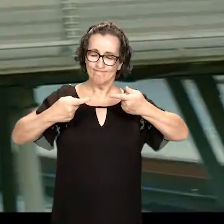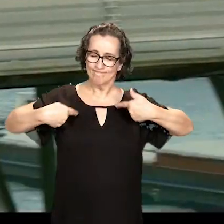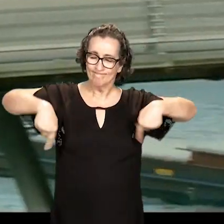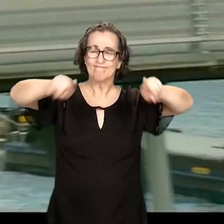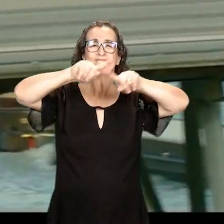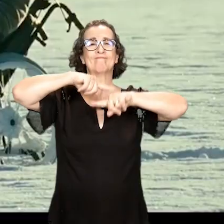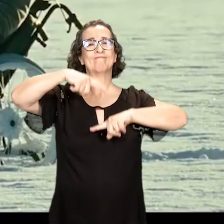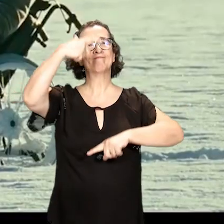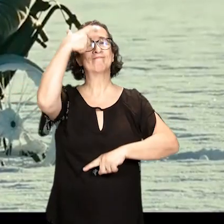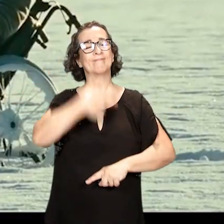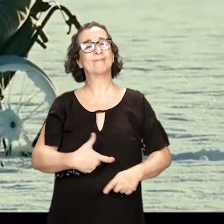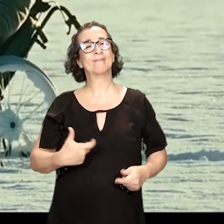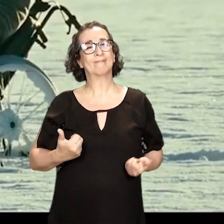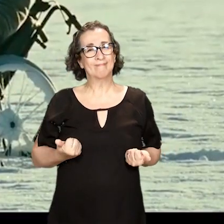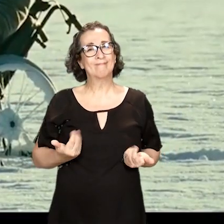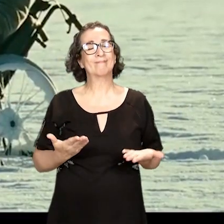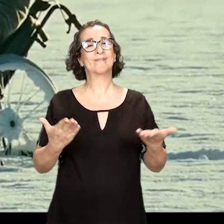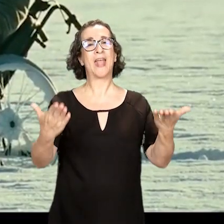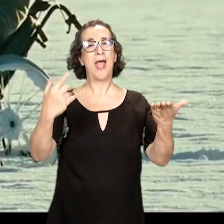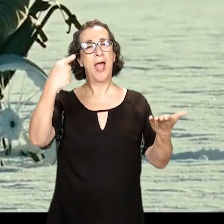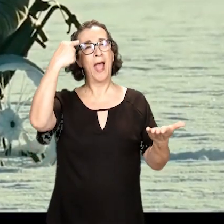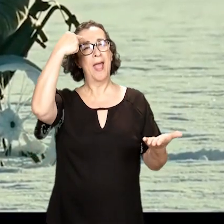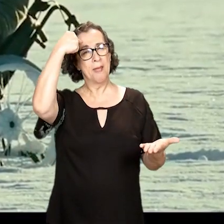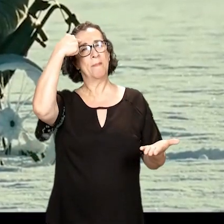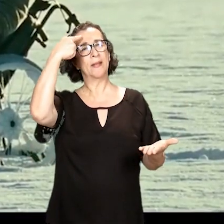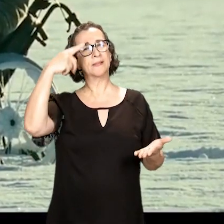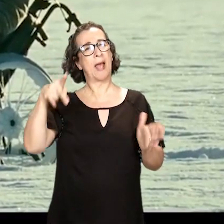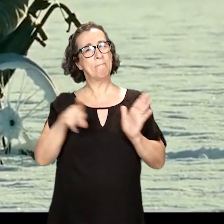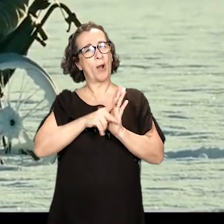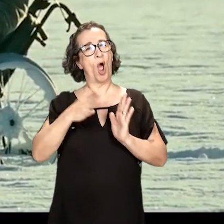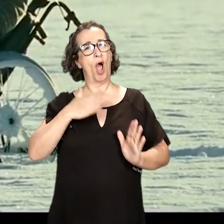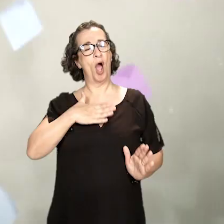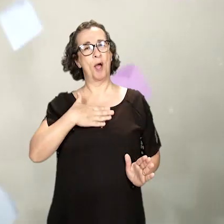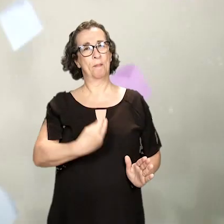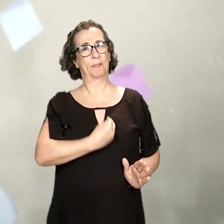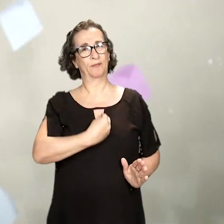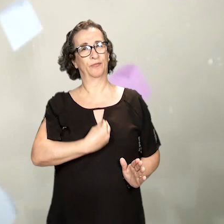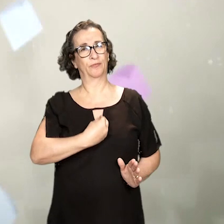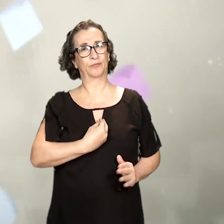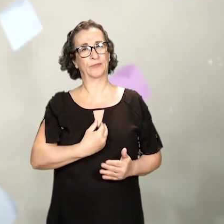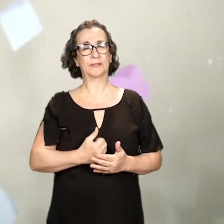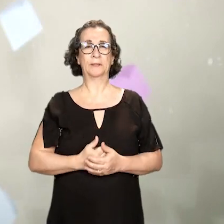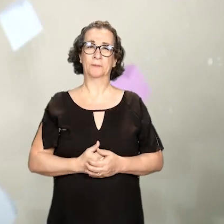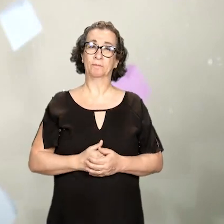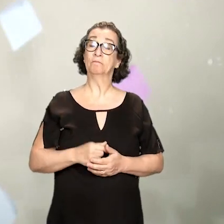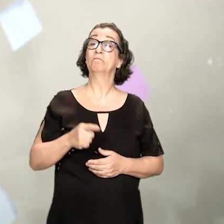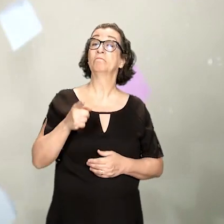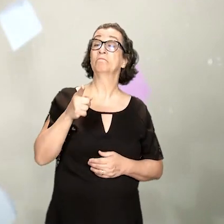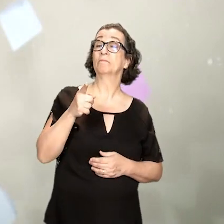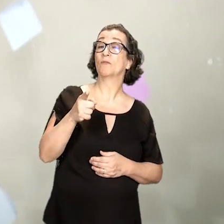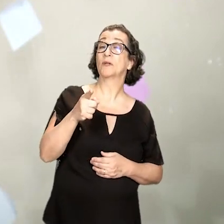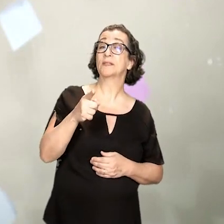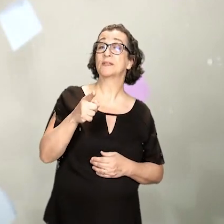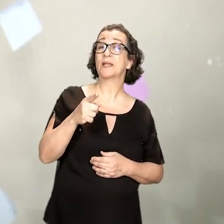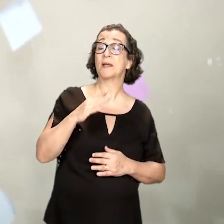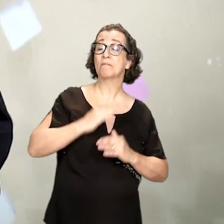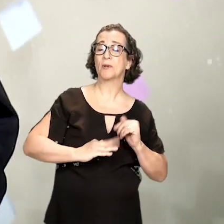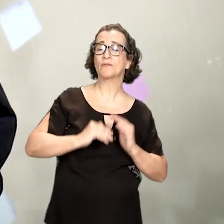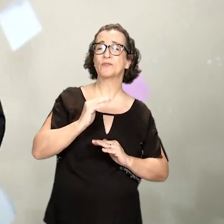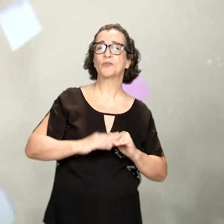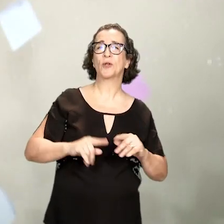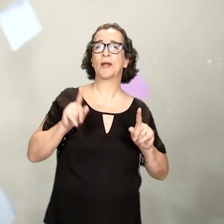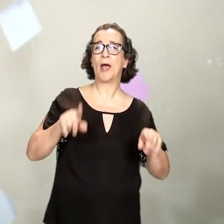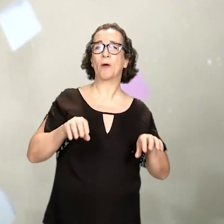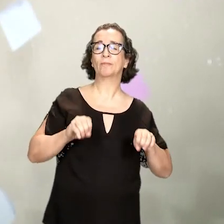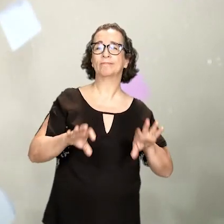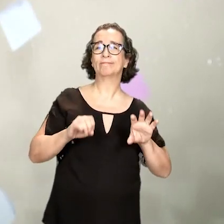os laços nos convida a repensar a nossa própria vida bom e você profissional da rede Municipal de Ensino